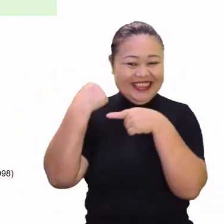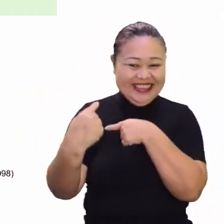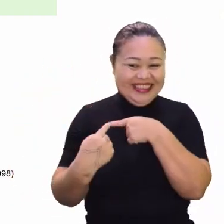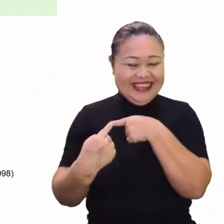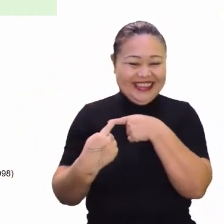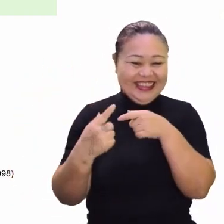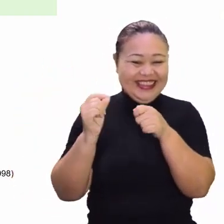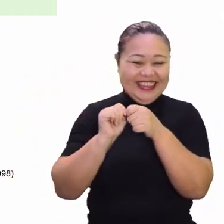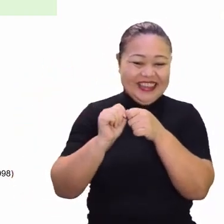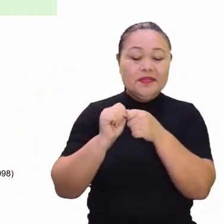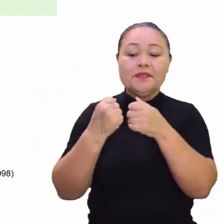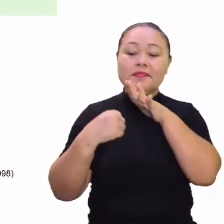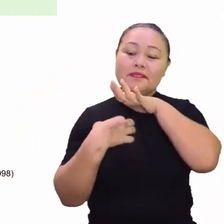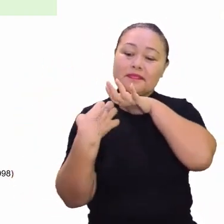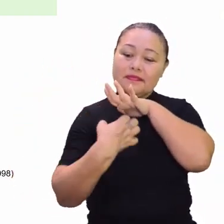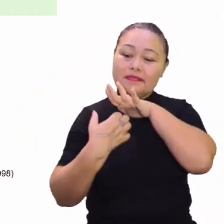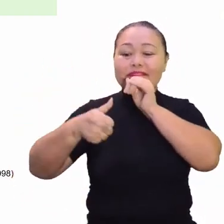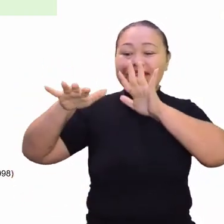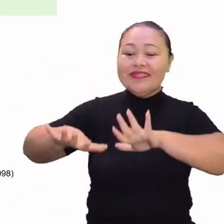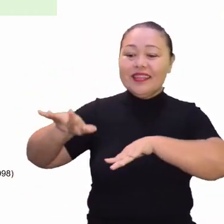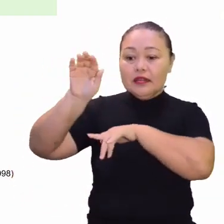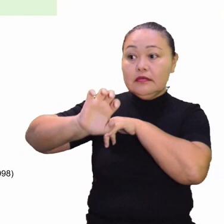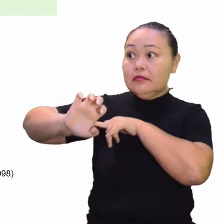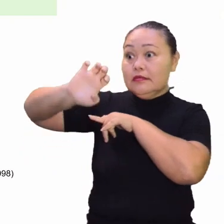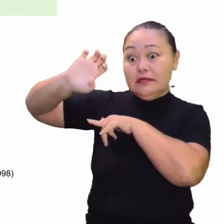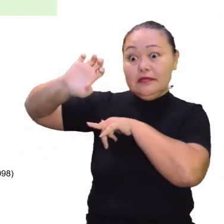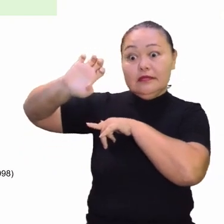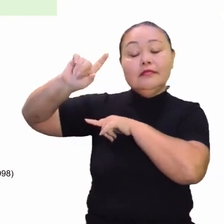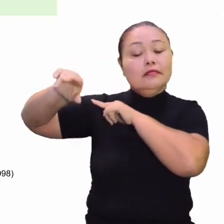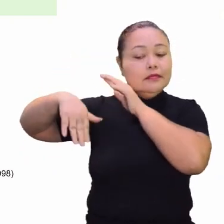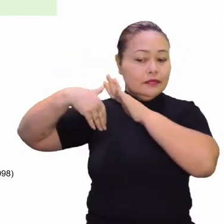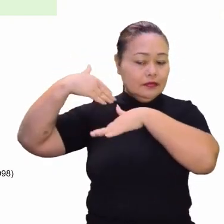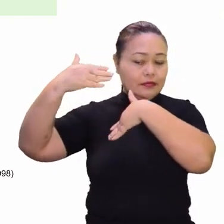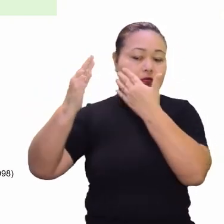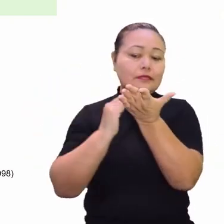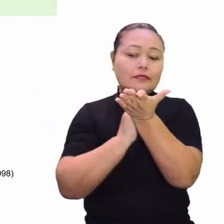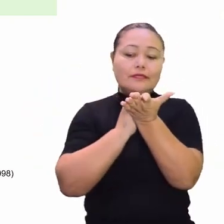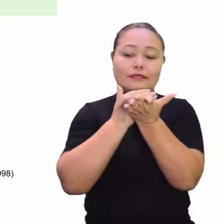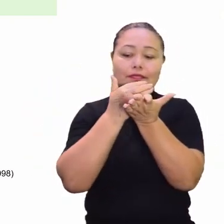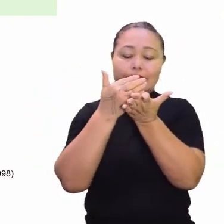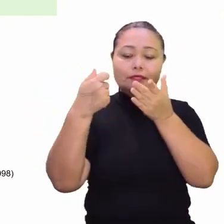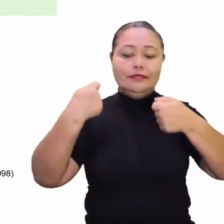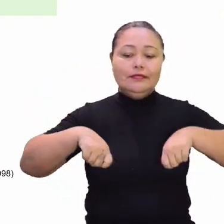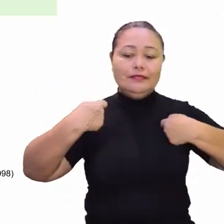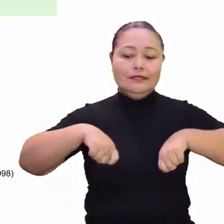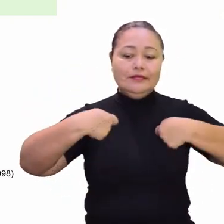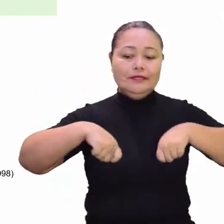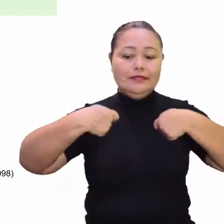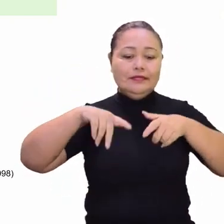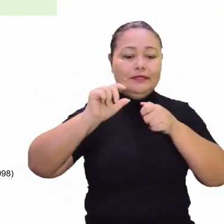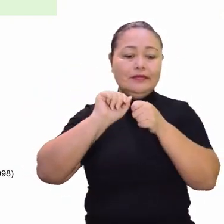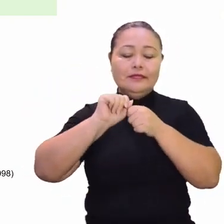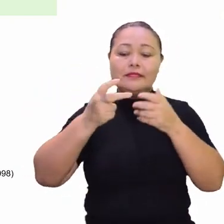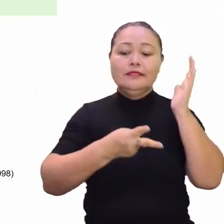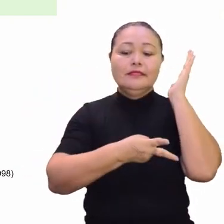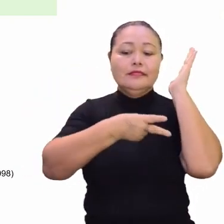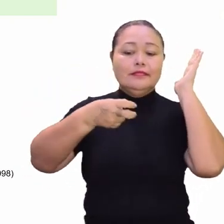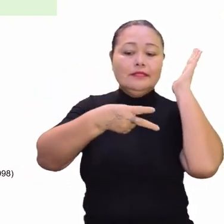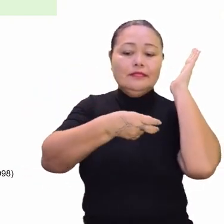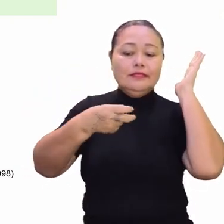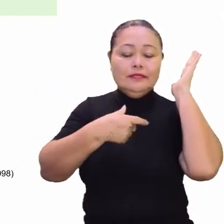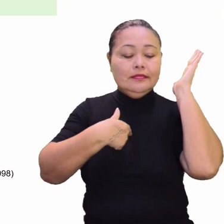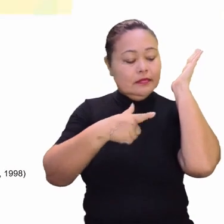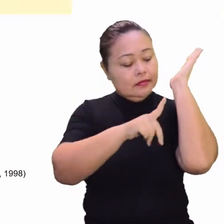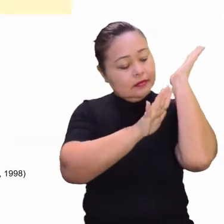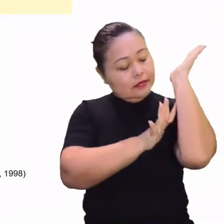Posteriormente, outras fábricas se instalaram na Europa, não foi, professor Jorge? E assim iniciou essa necessidade da extração